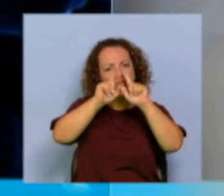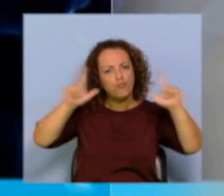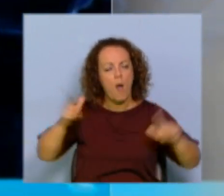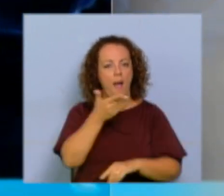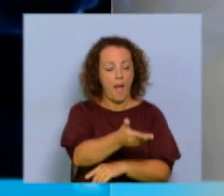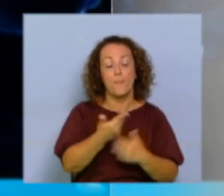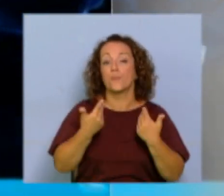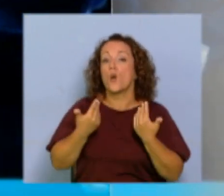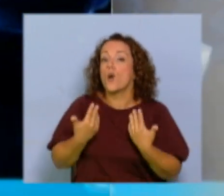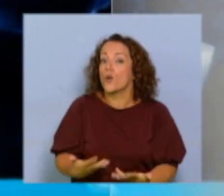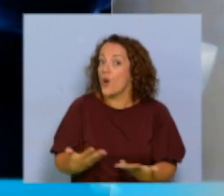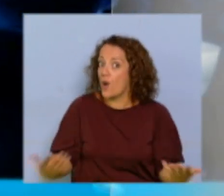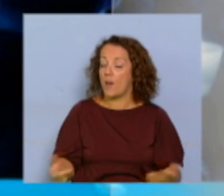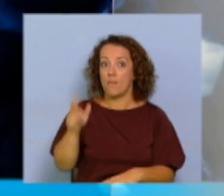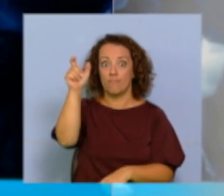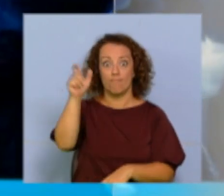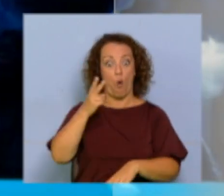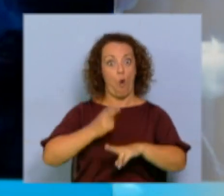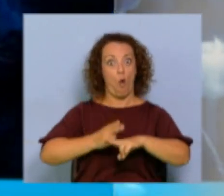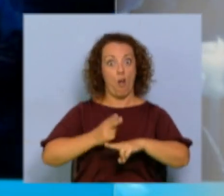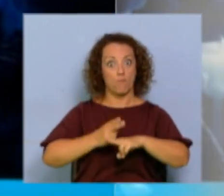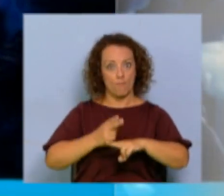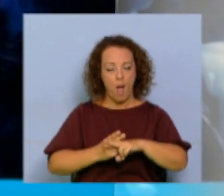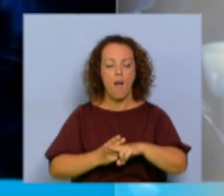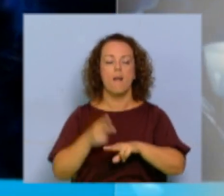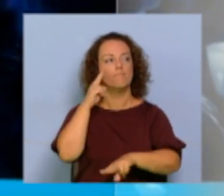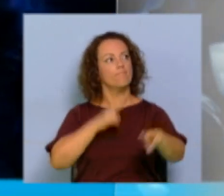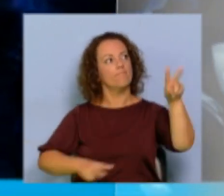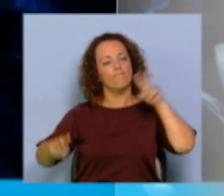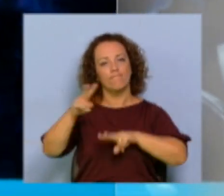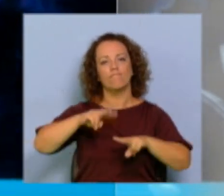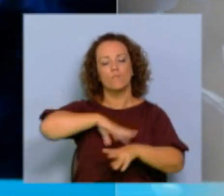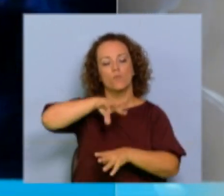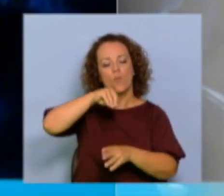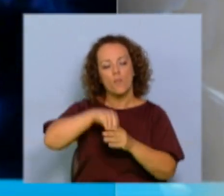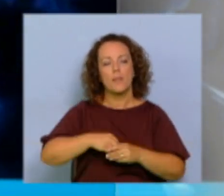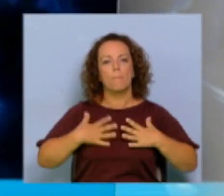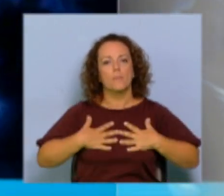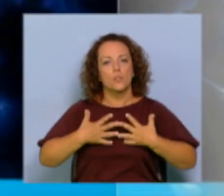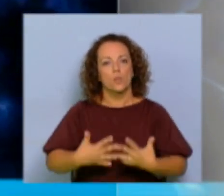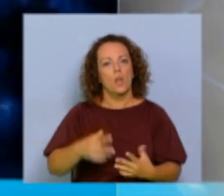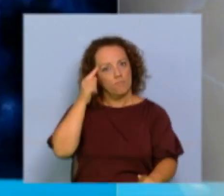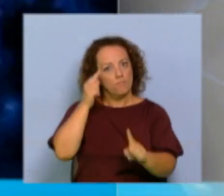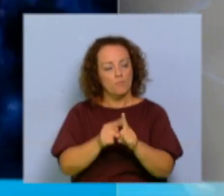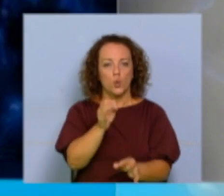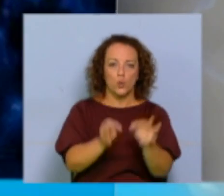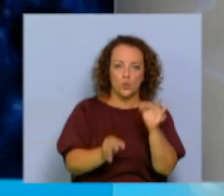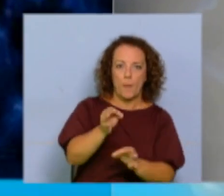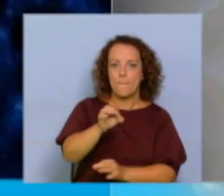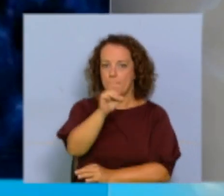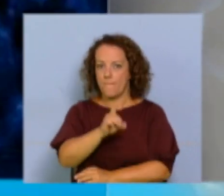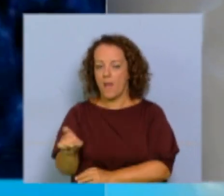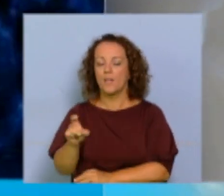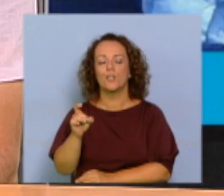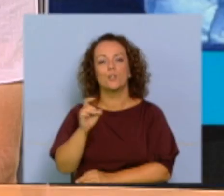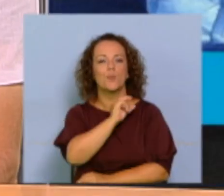alguém que, a partir de Roma, olha o envolvimento missionário em favor da justiça e da paz. Padre Tony Neves, obrigado por estar